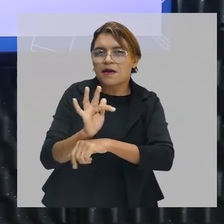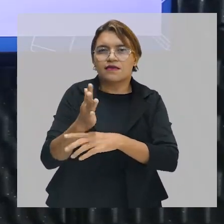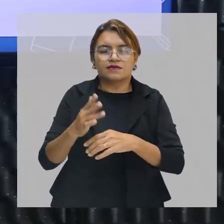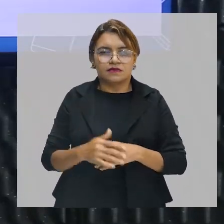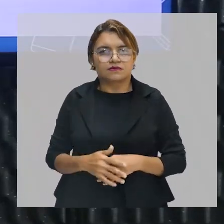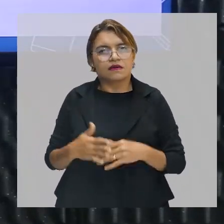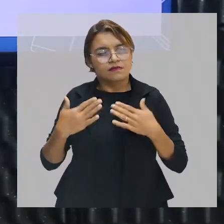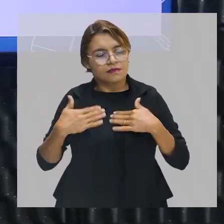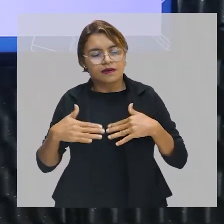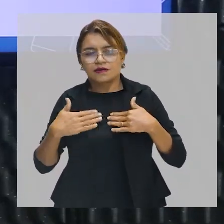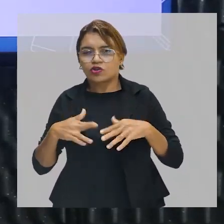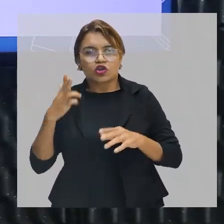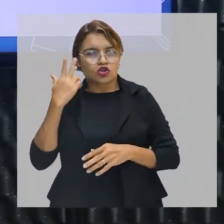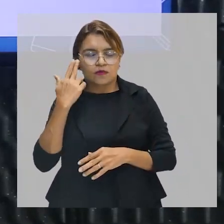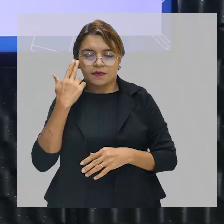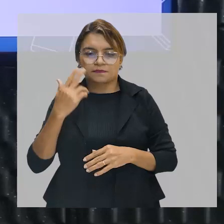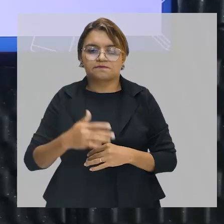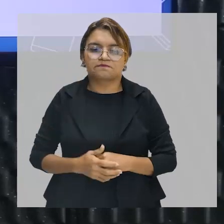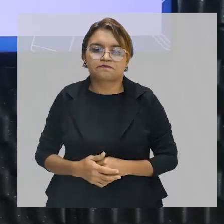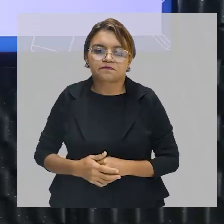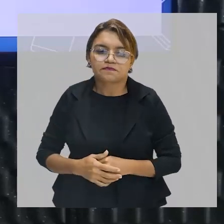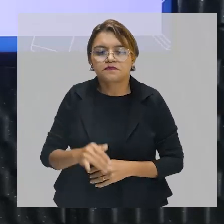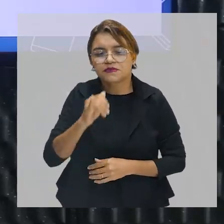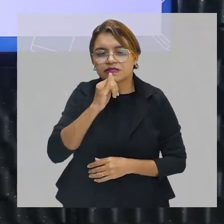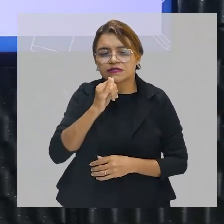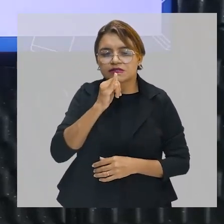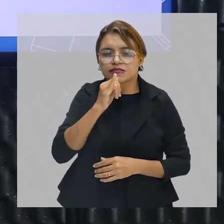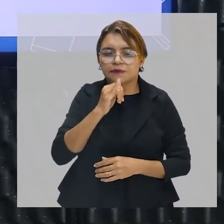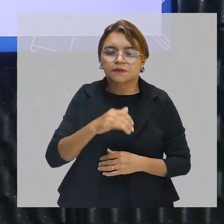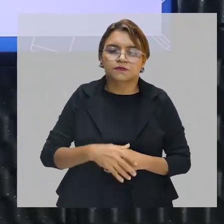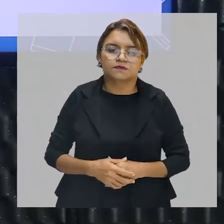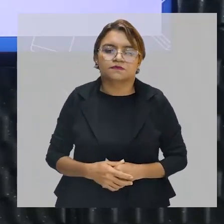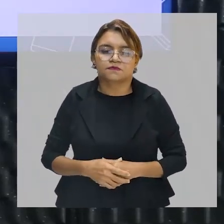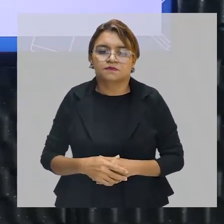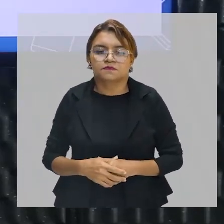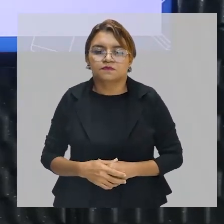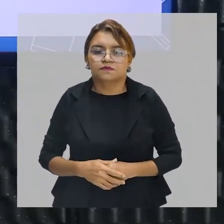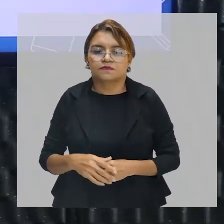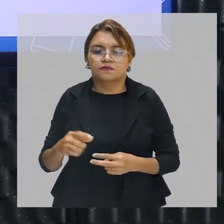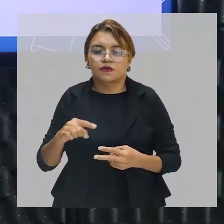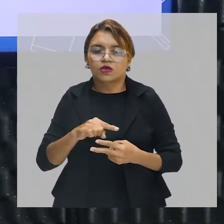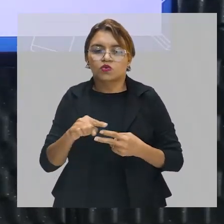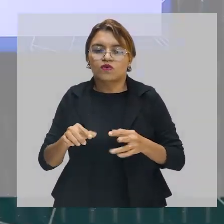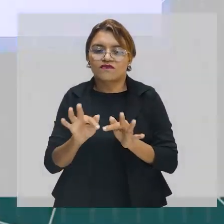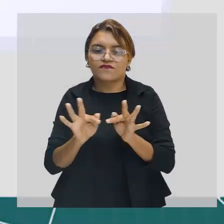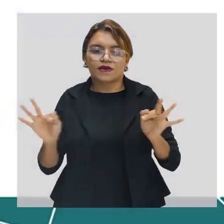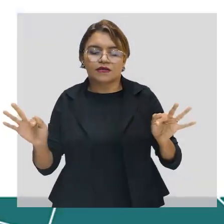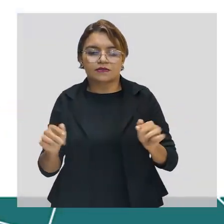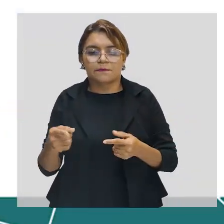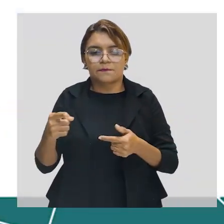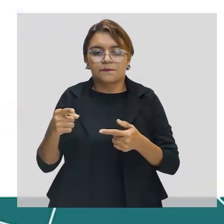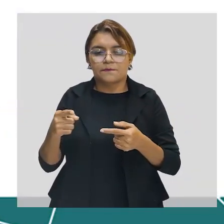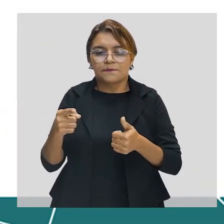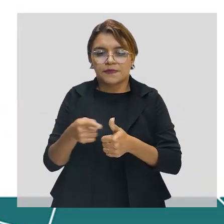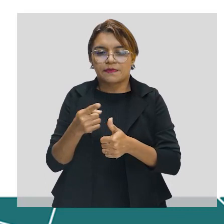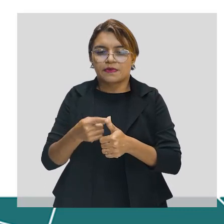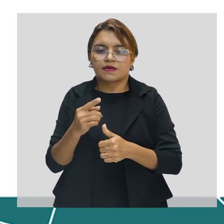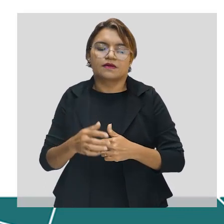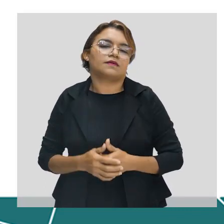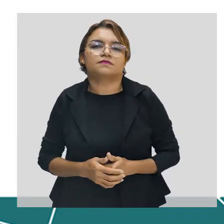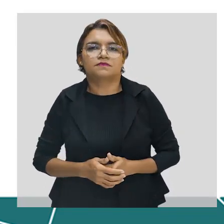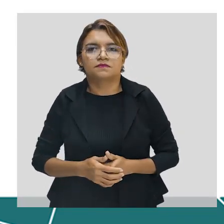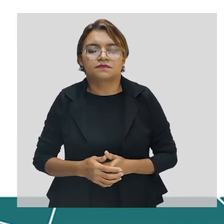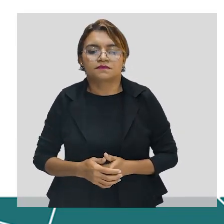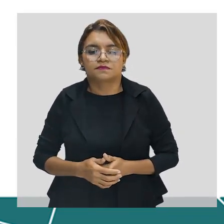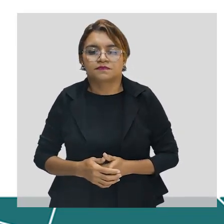gente usar no dia a dia. Por exemplo, aqui nós temos duas frases aqui. A primeira diz: uma saudação